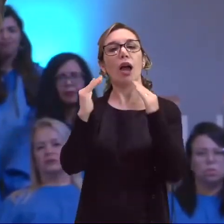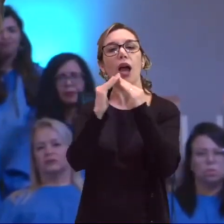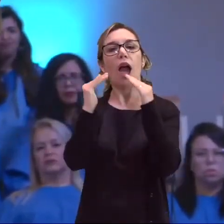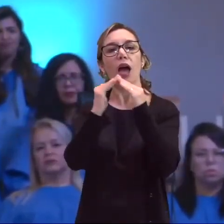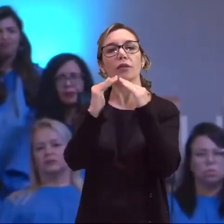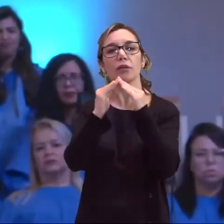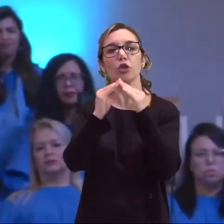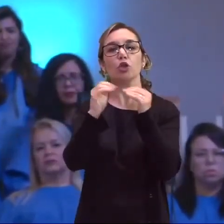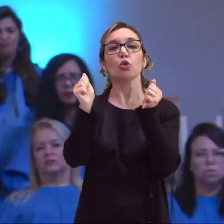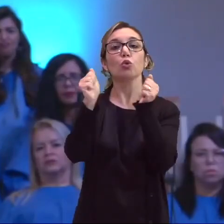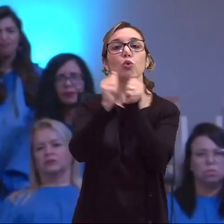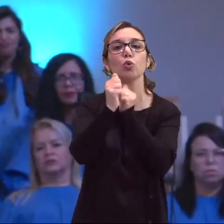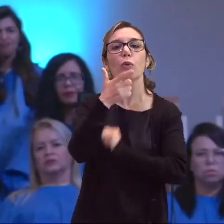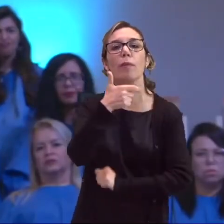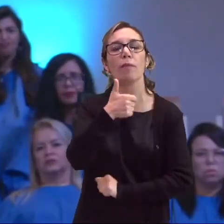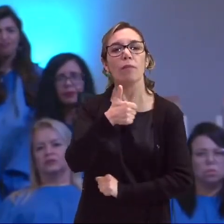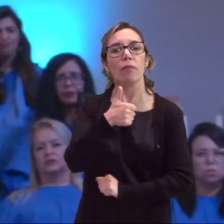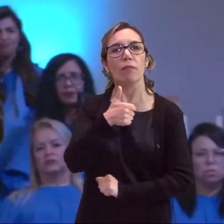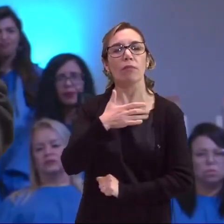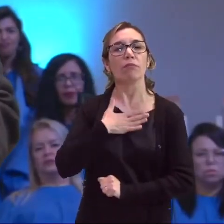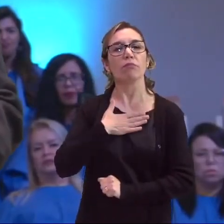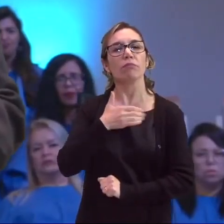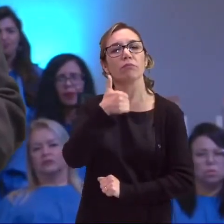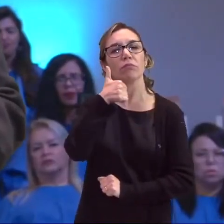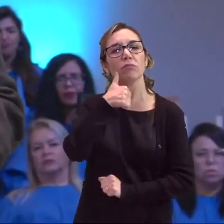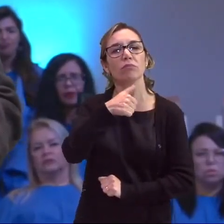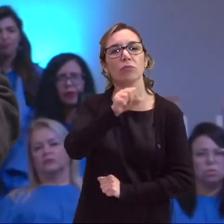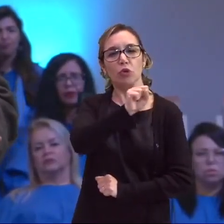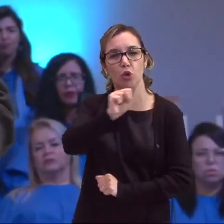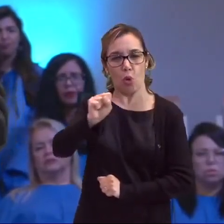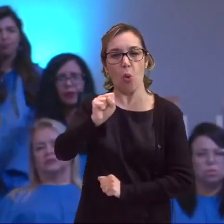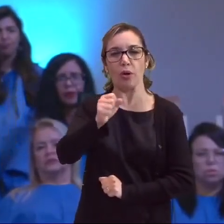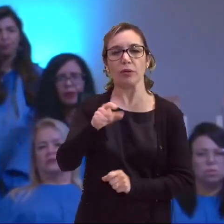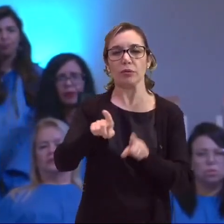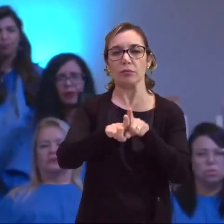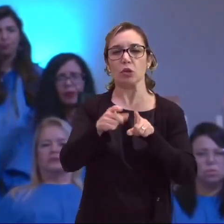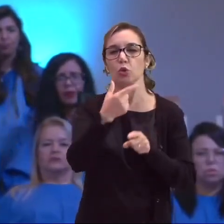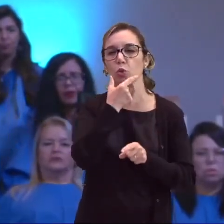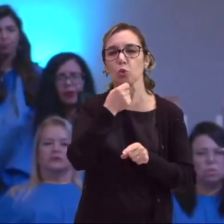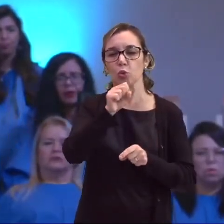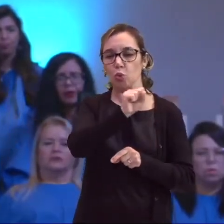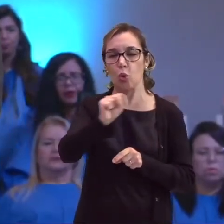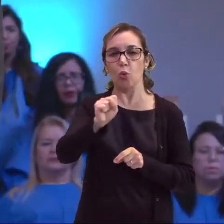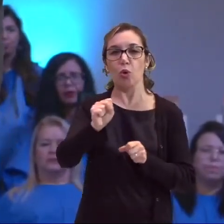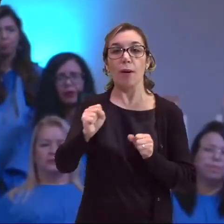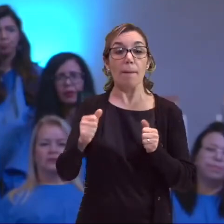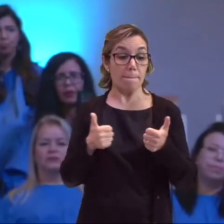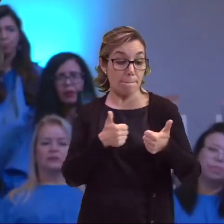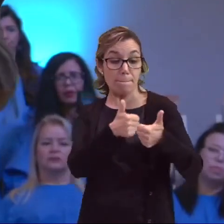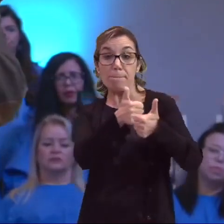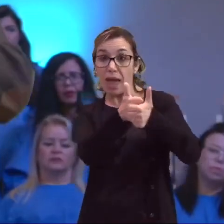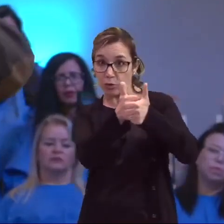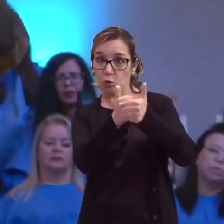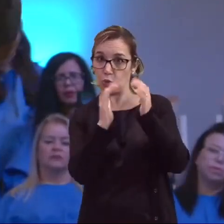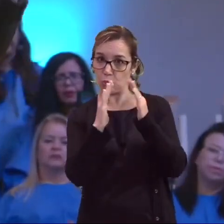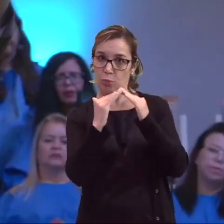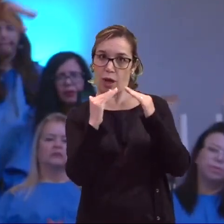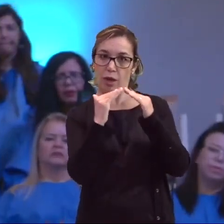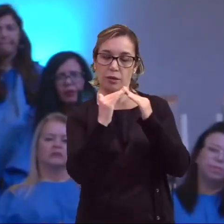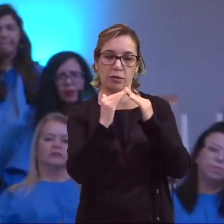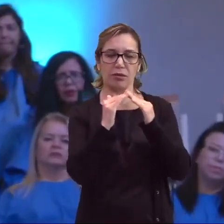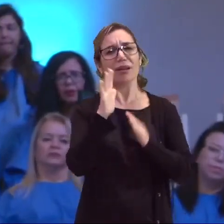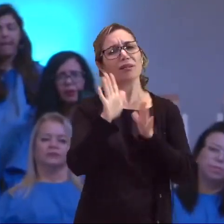nono andar de um prédio meu sogro e minha sogra morava no quinto andar eles moravam no quinto andar Então se a gente precisava fazer uma